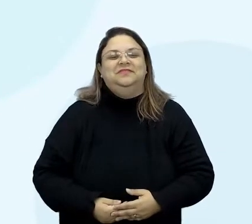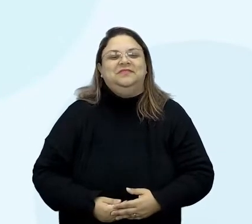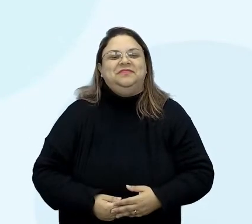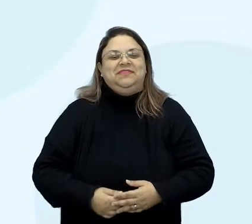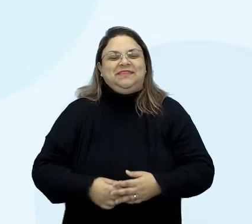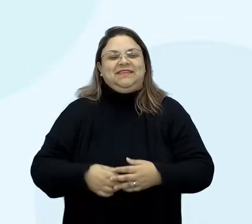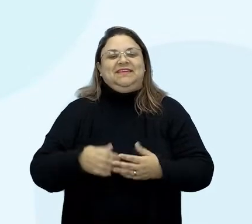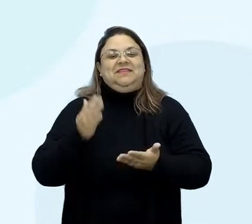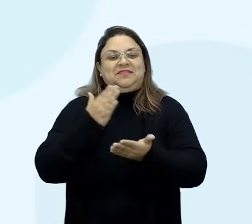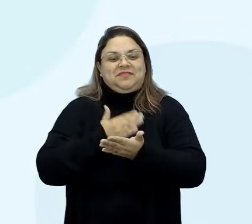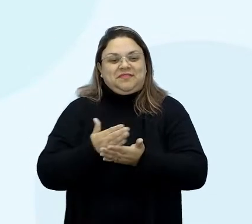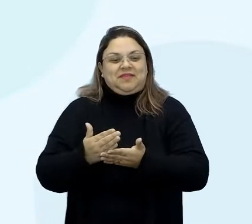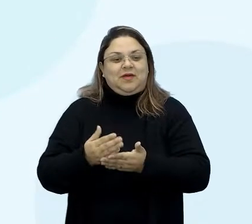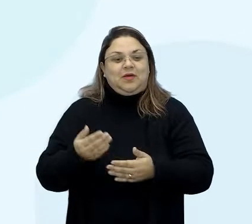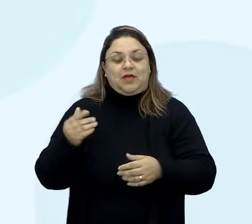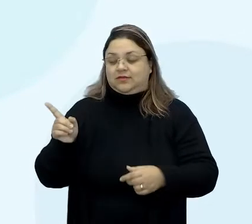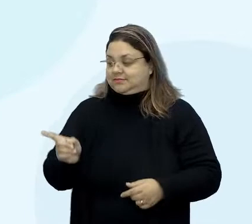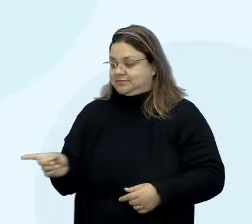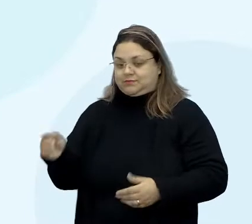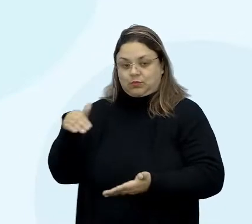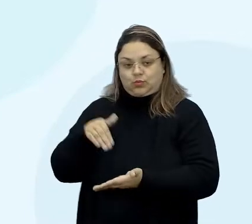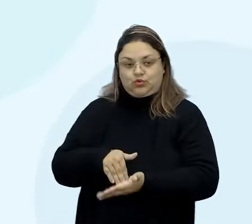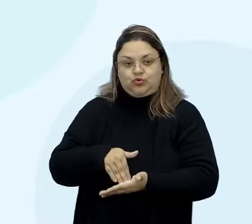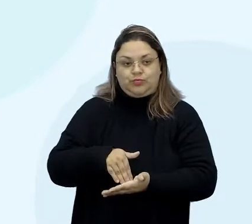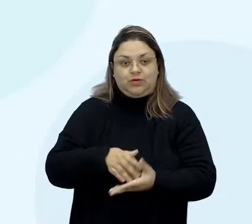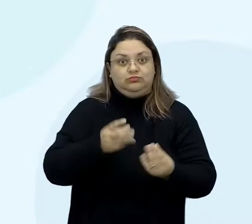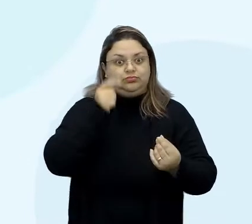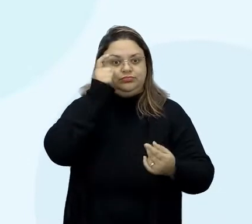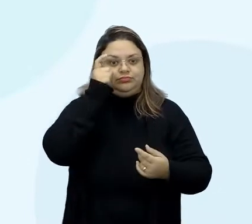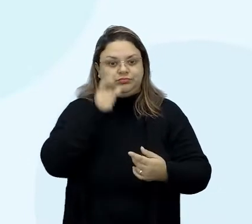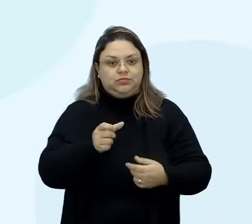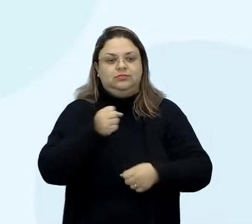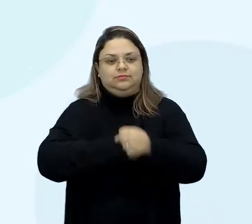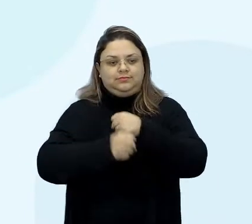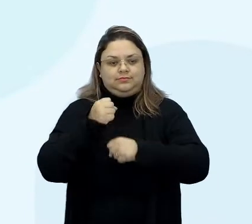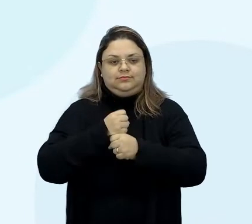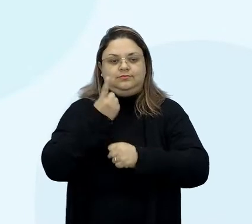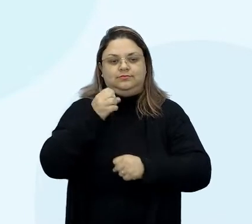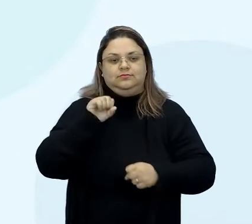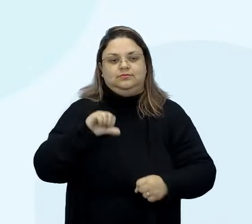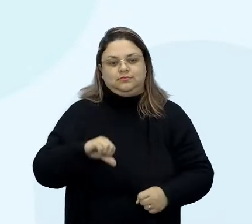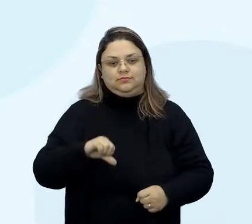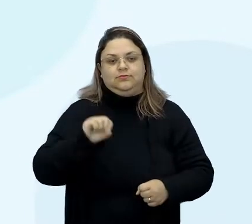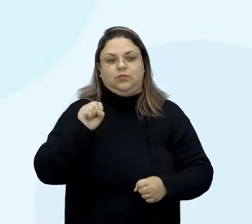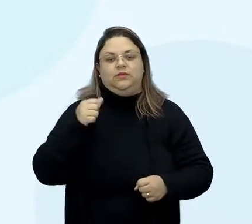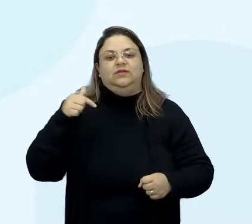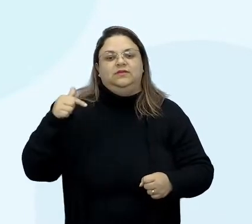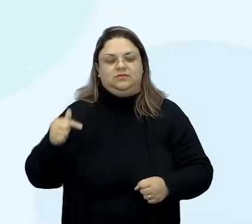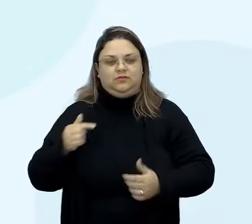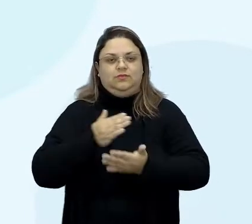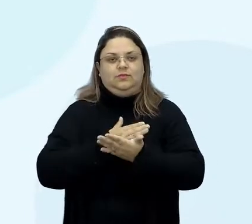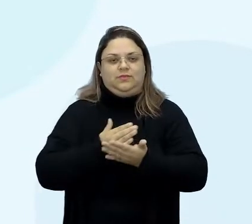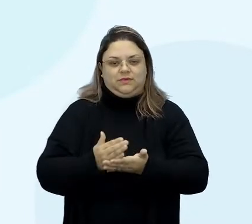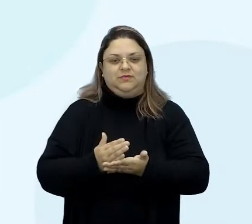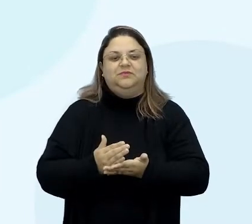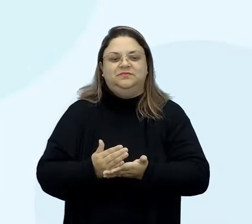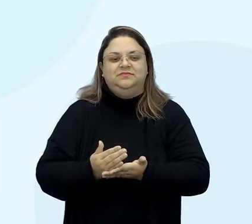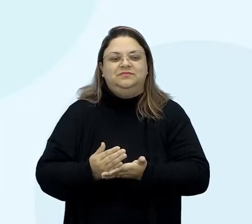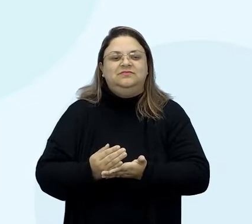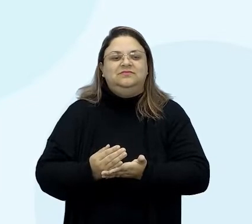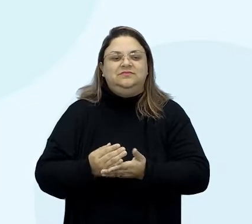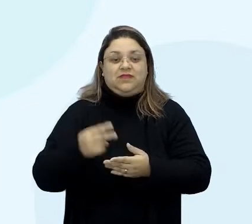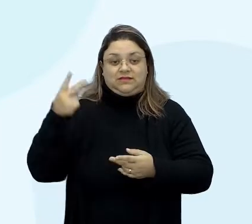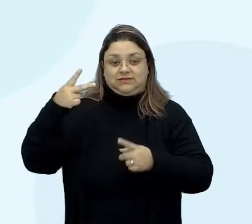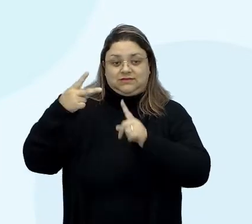1987 e é uma revista de divulgação científica, tá? Qual que eu leio mais das três? Eu tô aqui pensando. A Mundo Estranho sempre eu